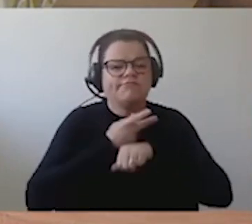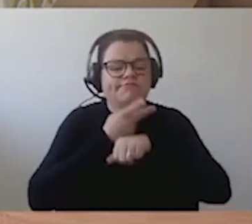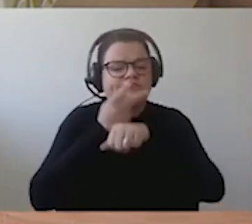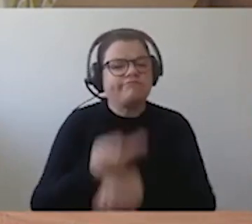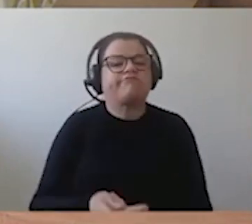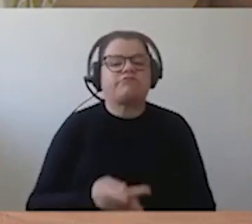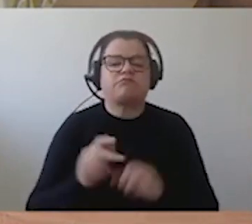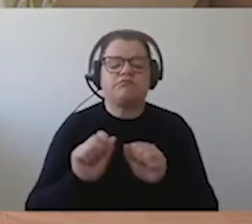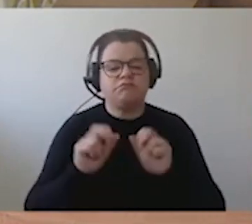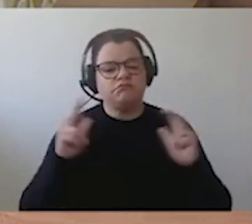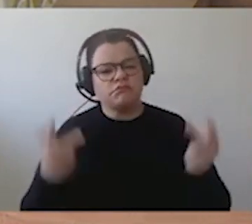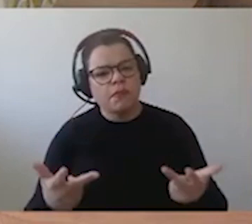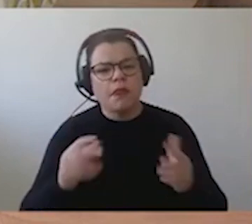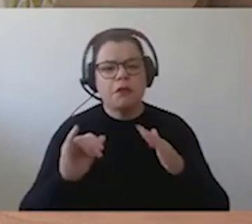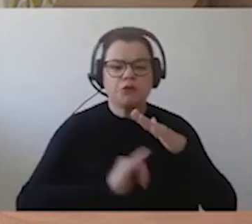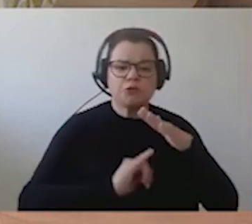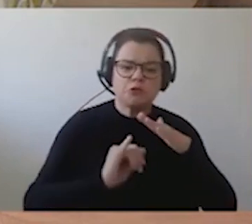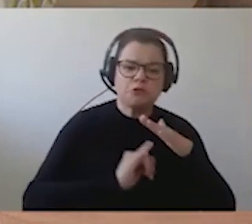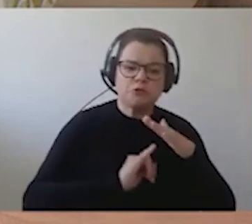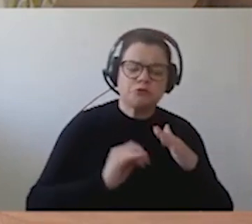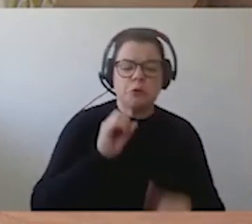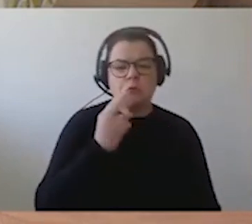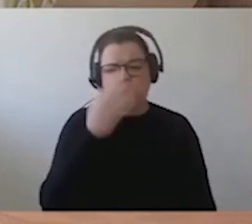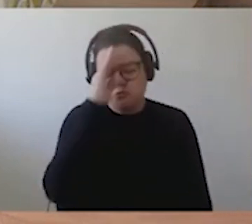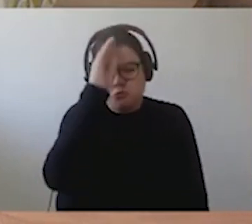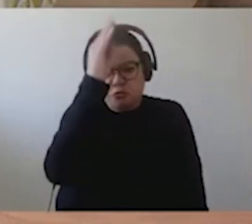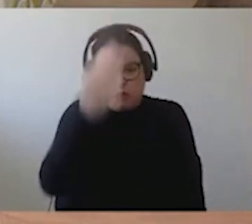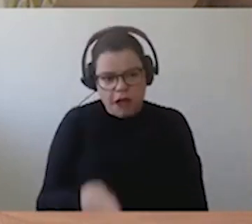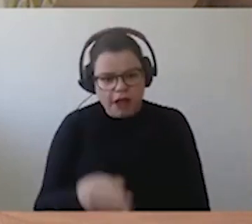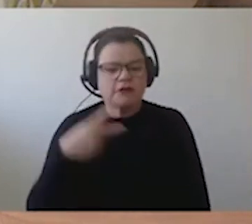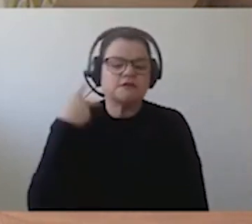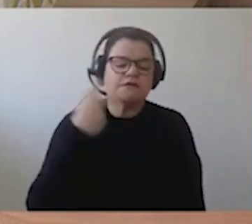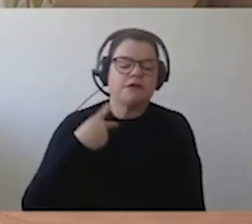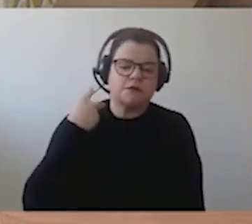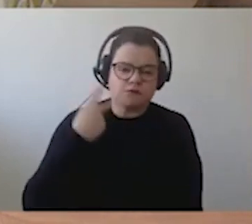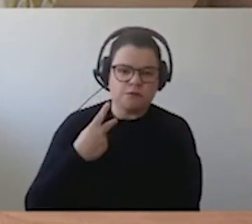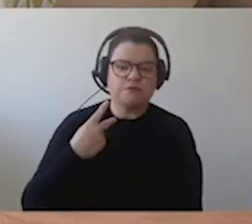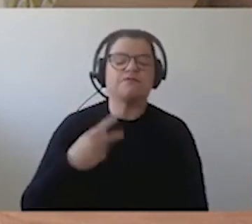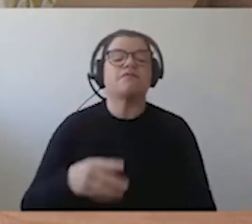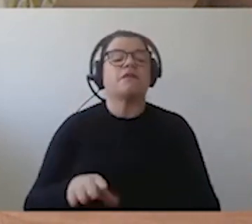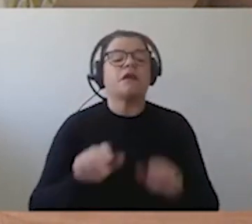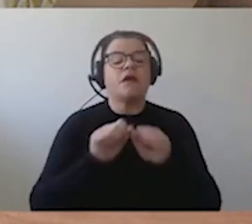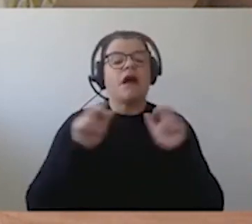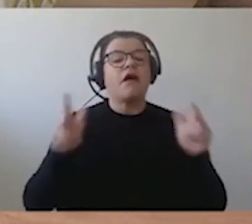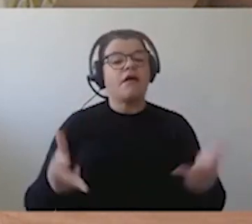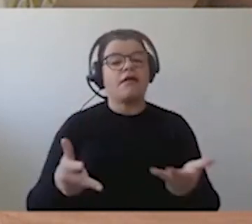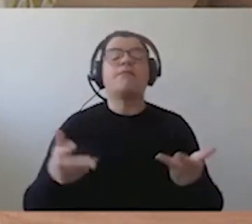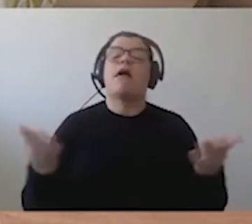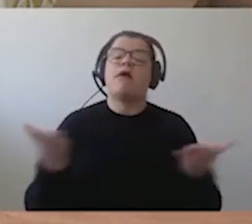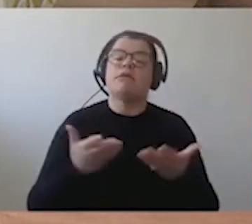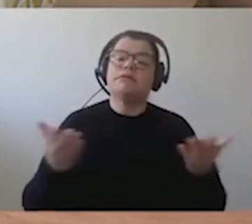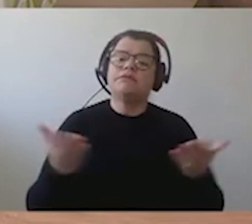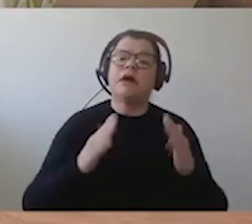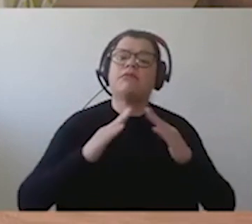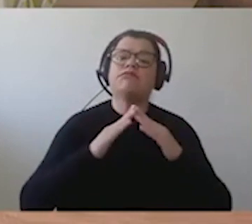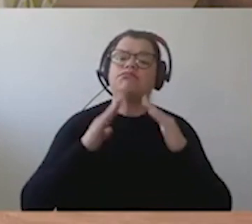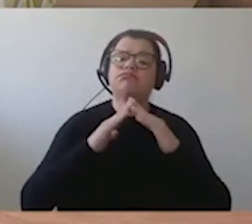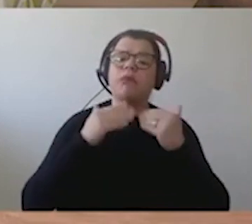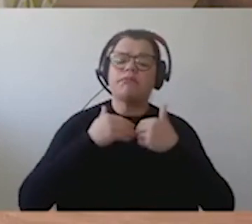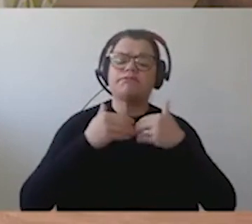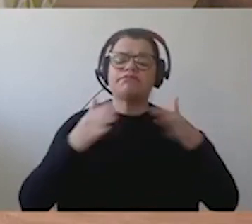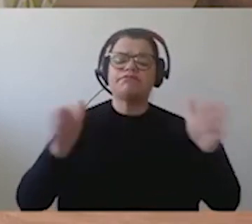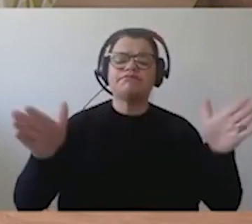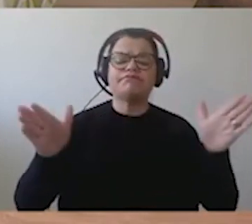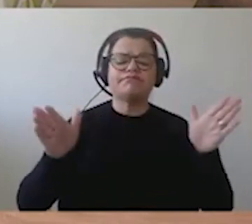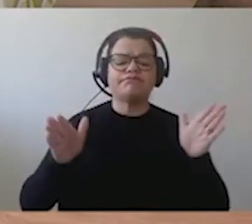instituição seja de forma direta aos vereadores e a Câmara foi como eu sempre digo uma casa de portas abertas ao povo